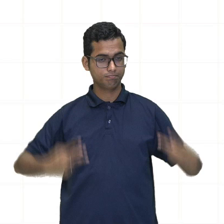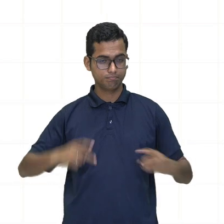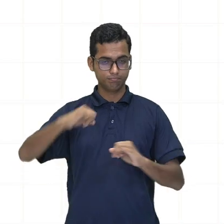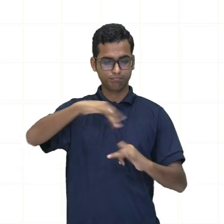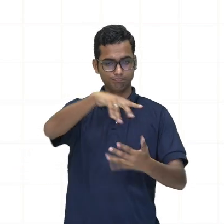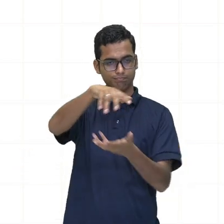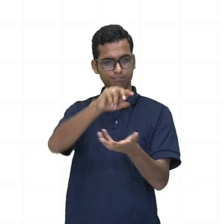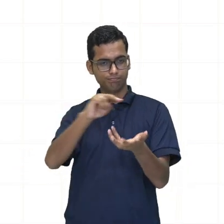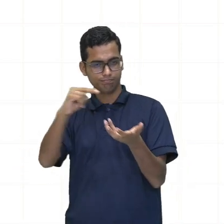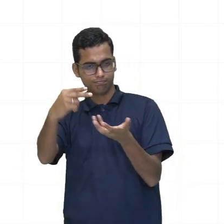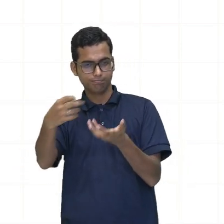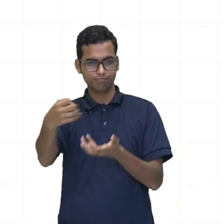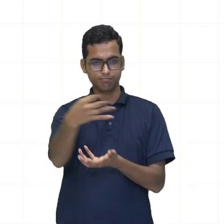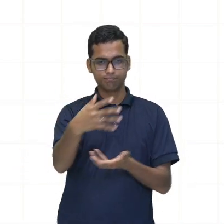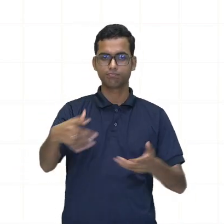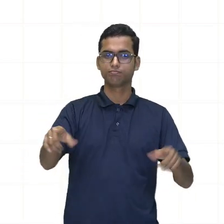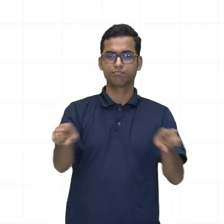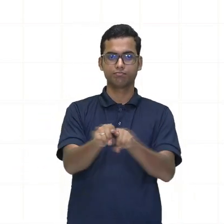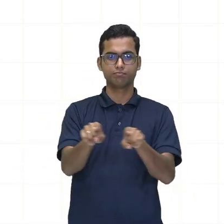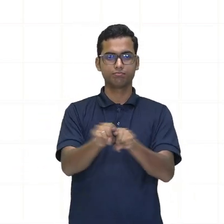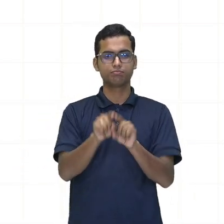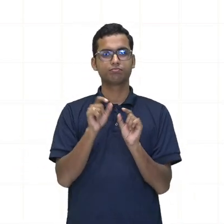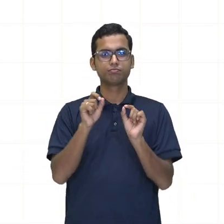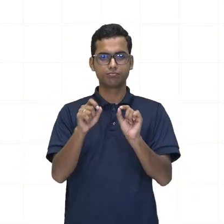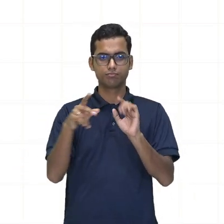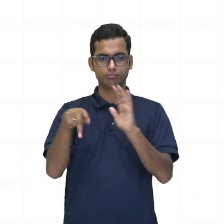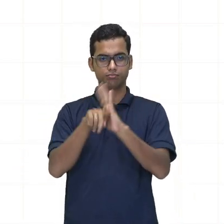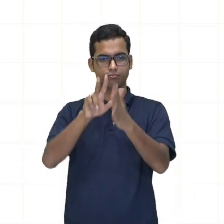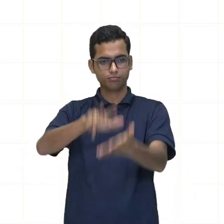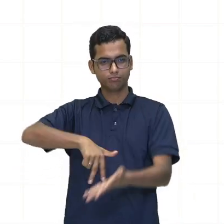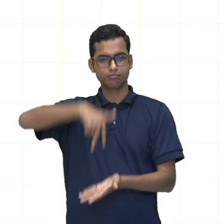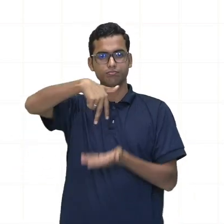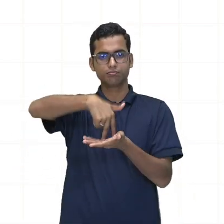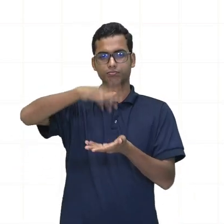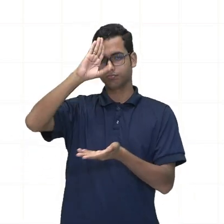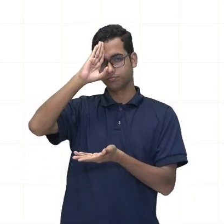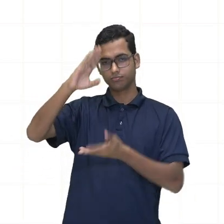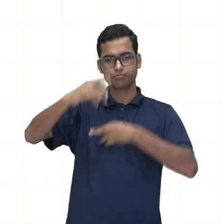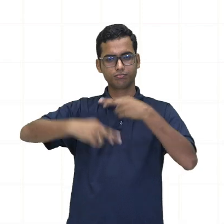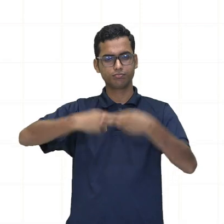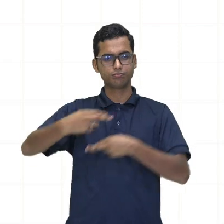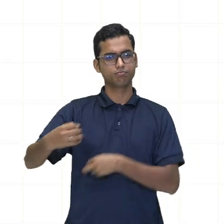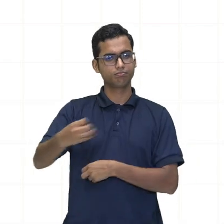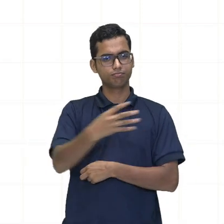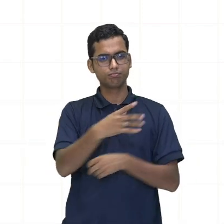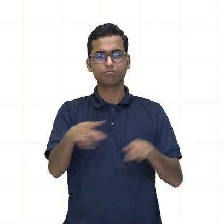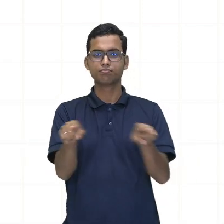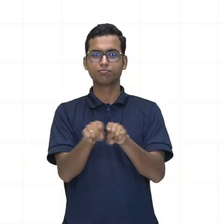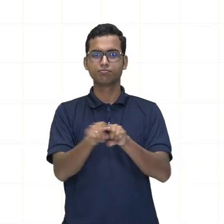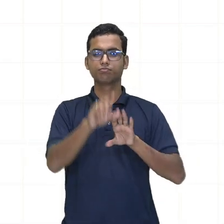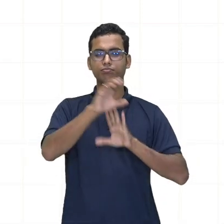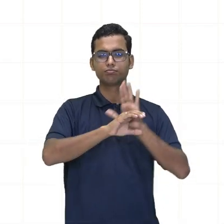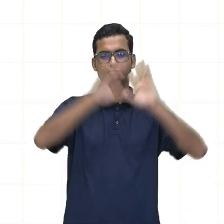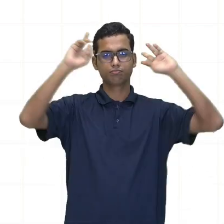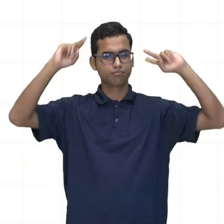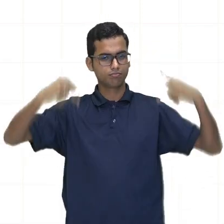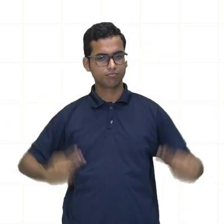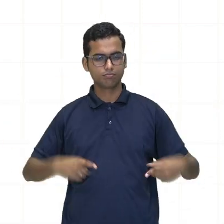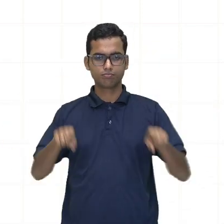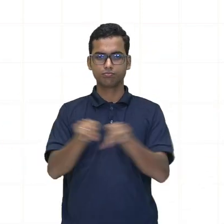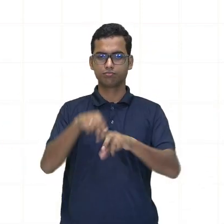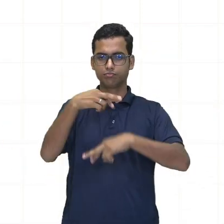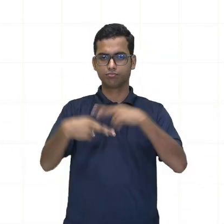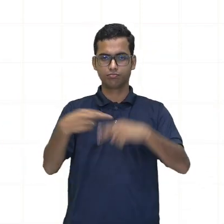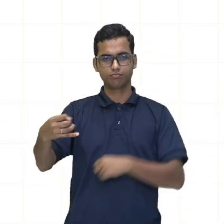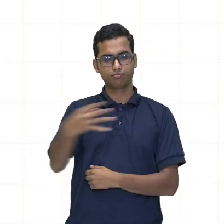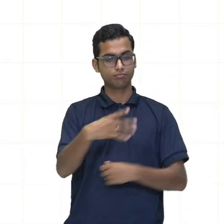uma nova visão de ser humano e de mundo, com o detalhamento, o antropocentrismo renascentista, conceitos de